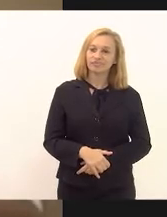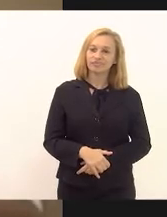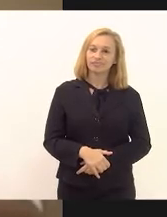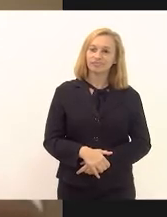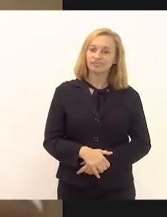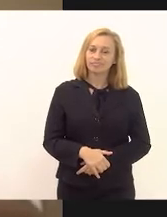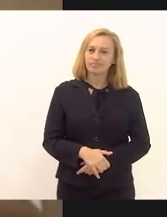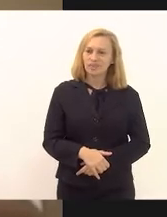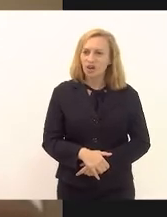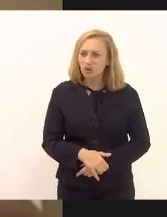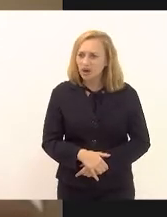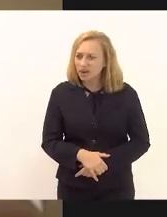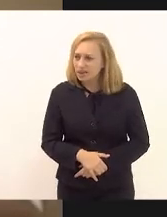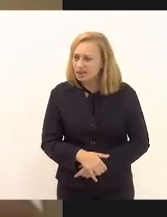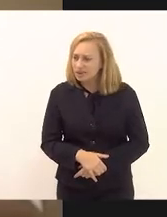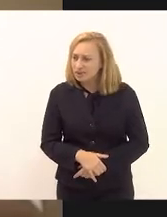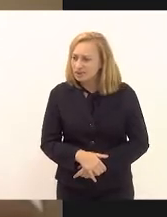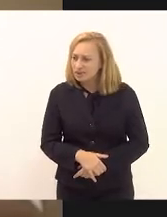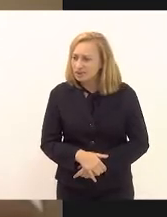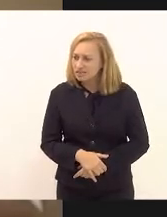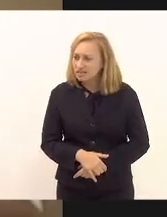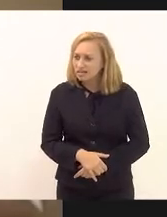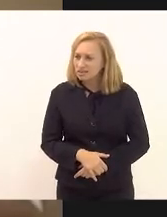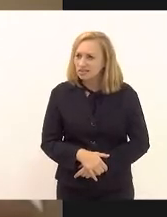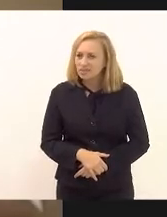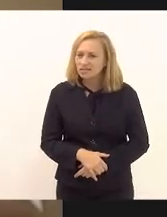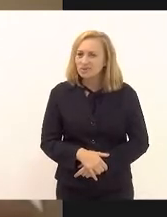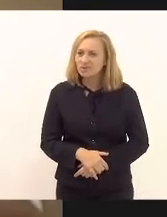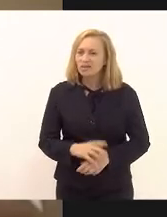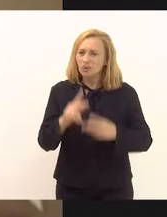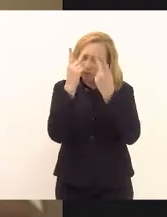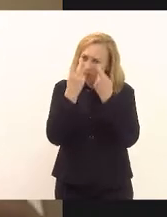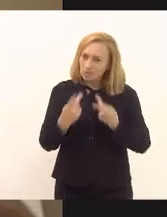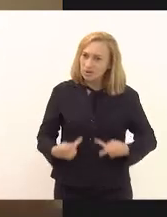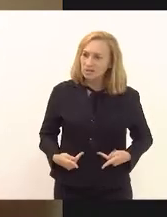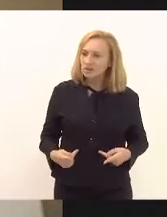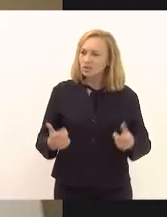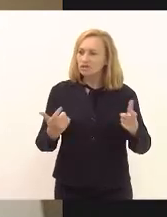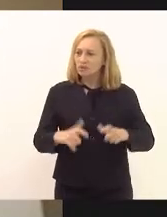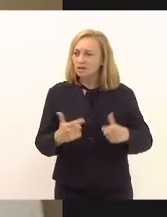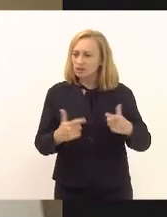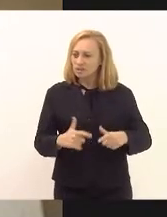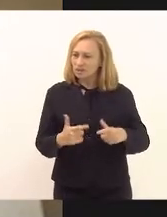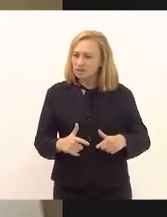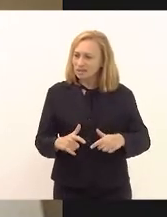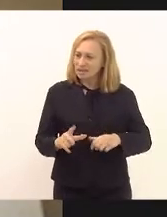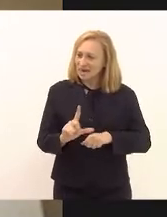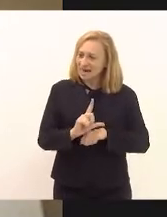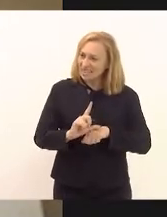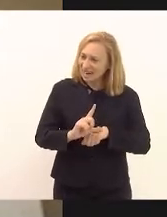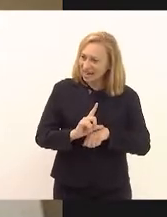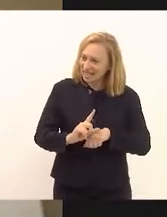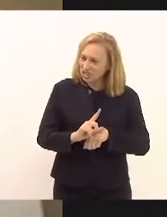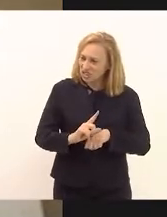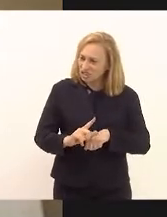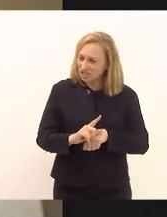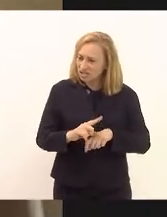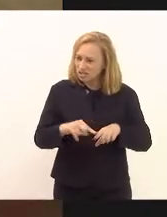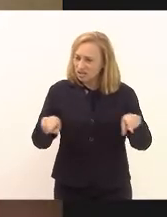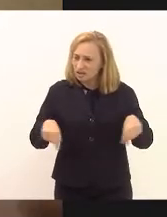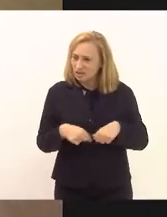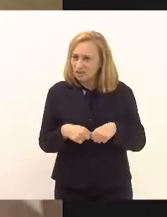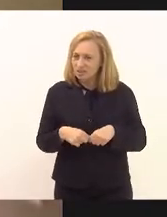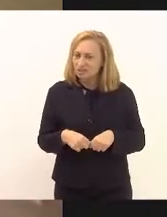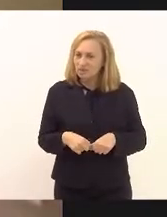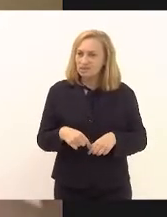Sala Lilás vem aí trazer uma humanização, um ambiente mais humanizado, um ambiente mais apropriado